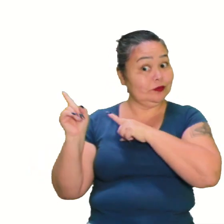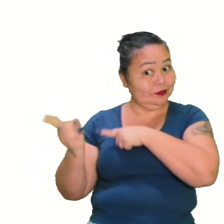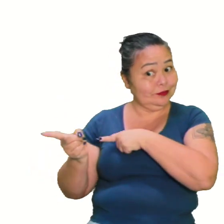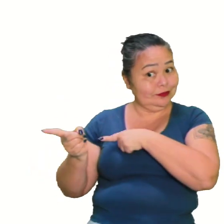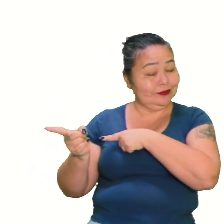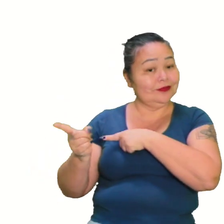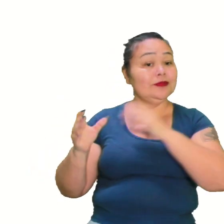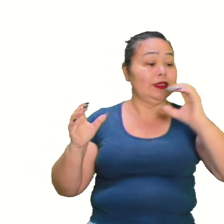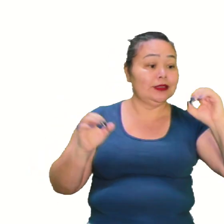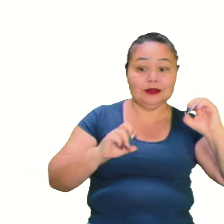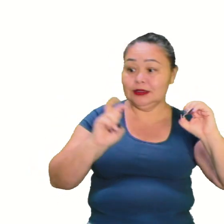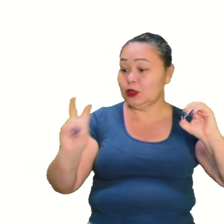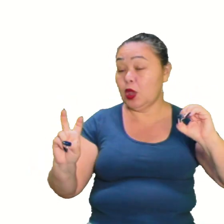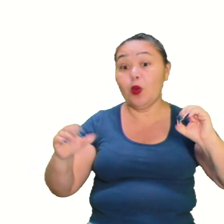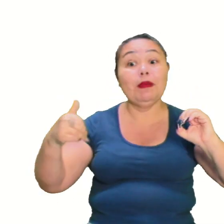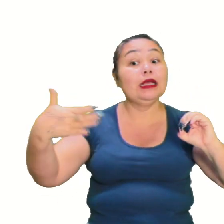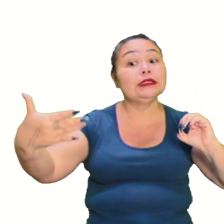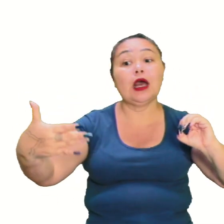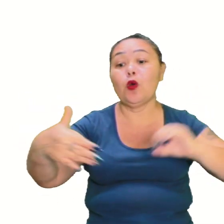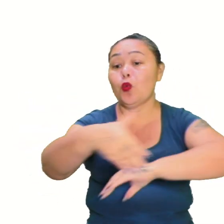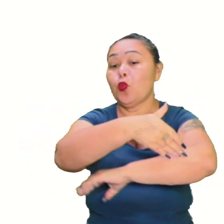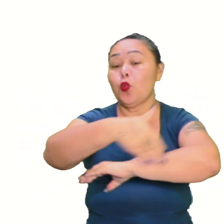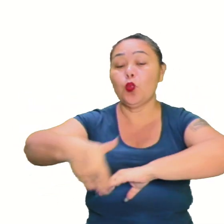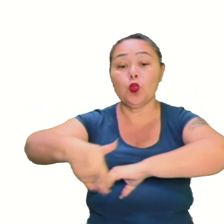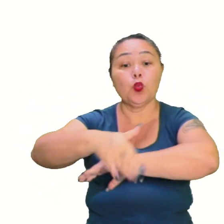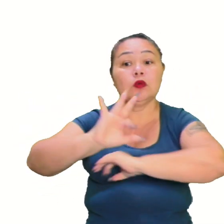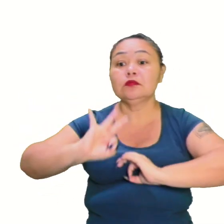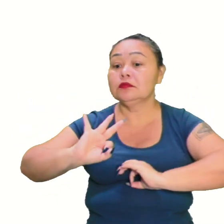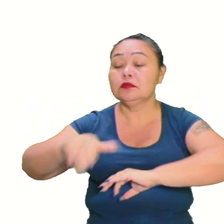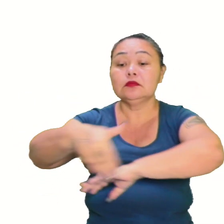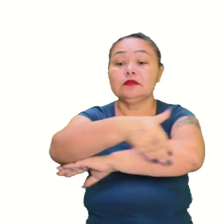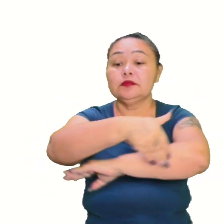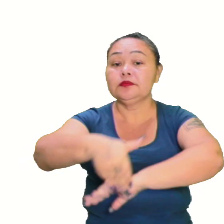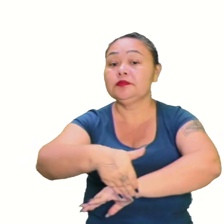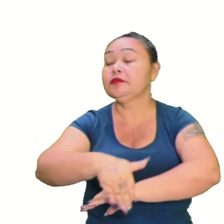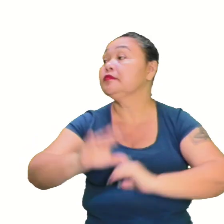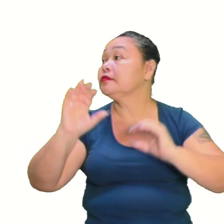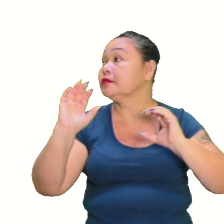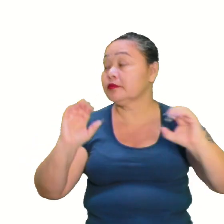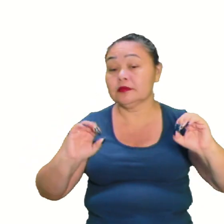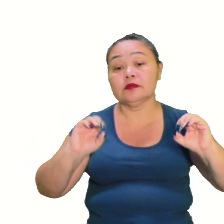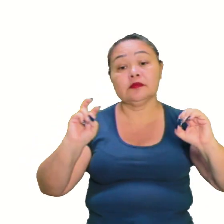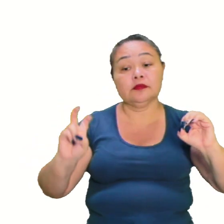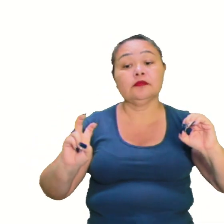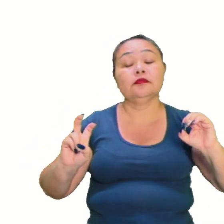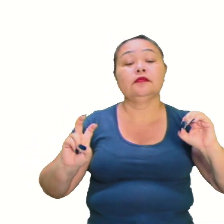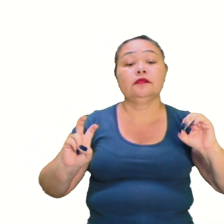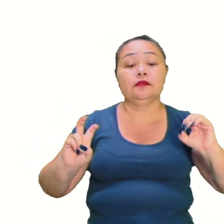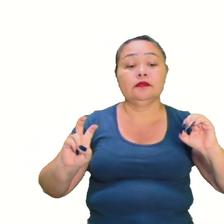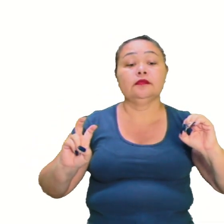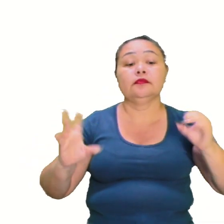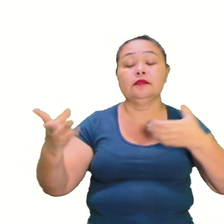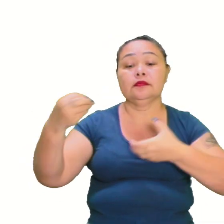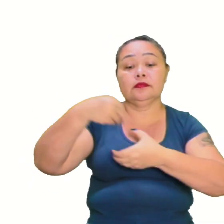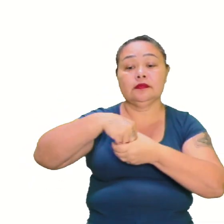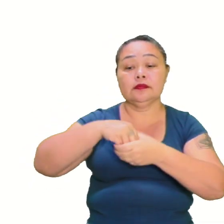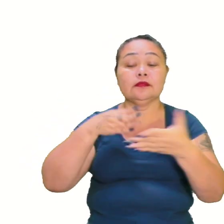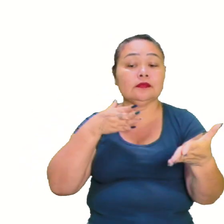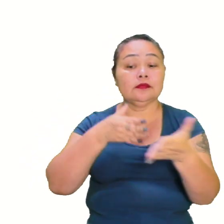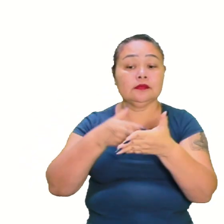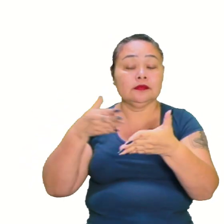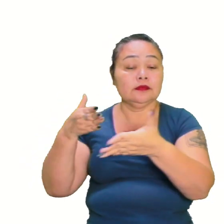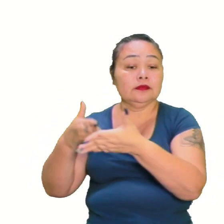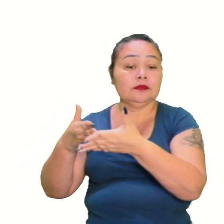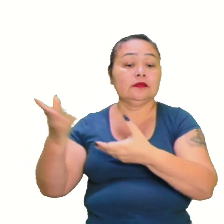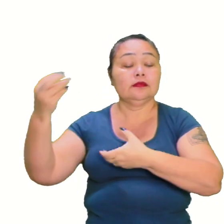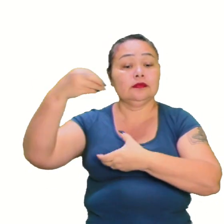Agora o 0 e o 5 não é mais a rua. Percebam que eu não estou vendo mais rua. O 0 e o 5 são os pouquinho. muros. O 0 e o 5 são os